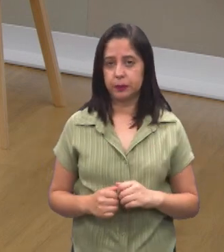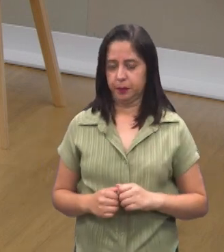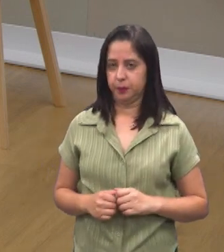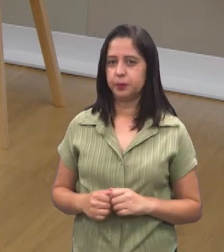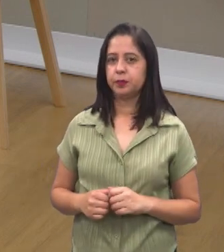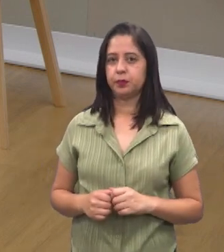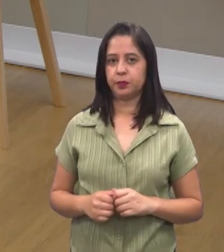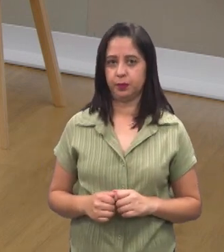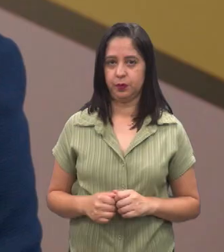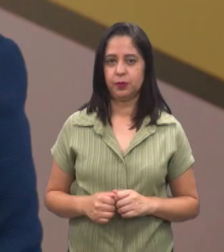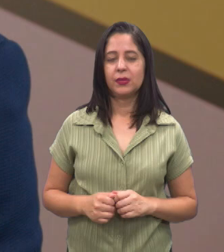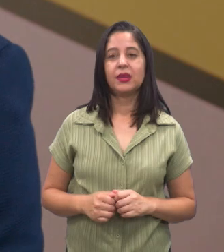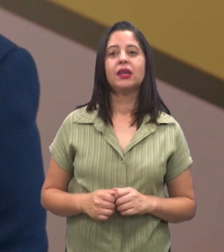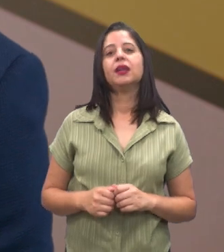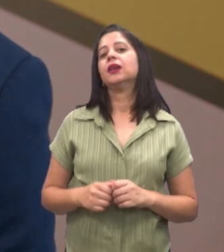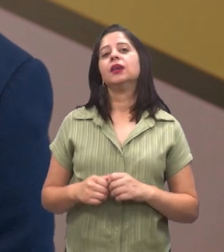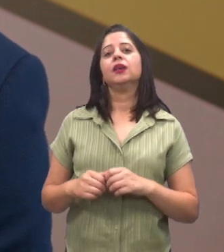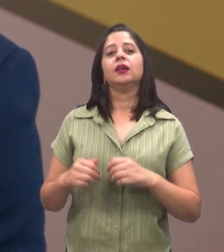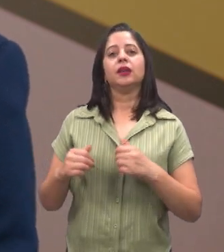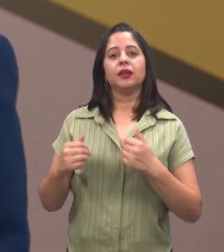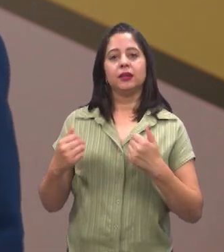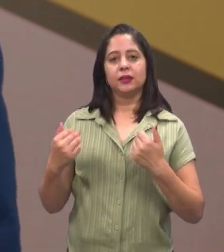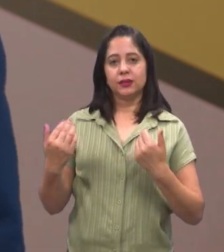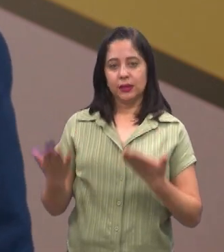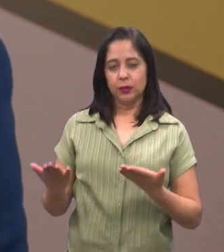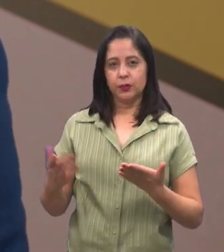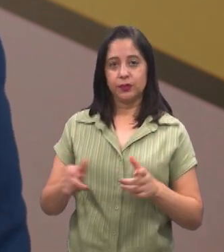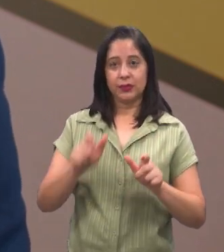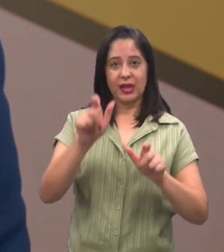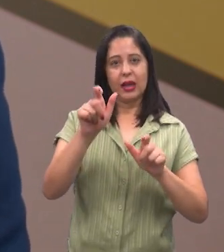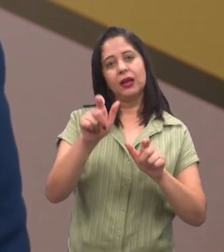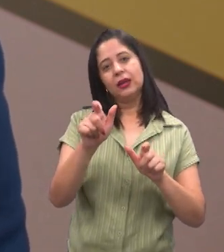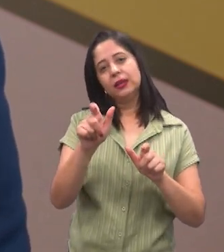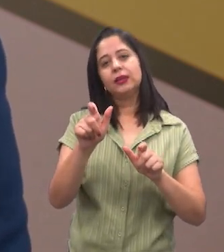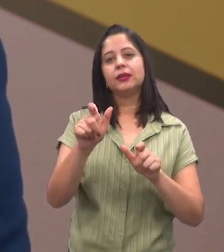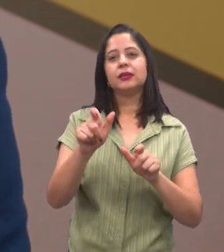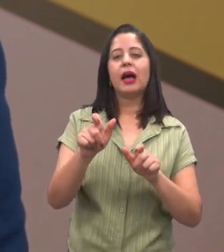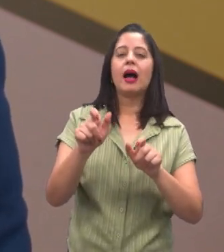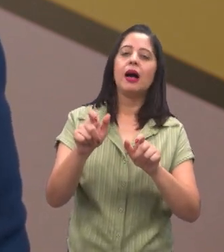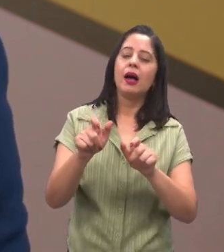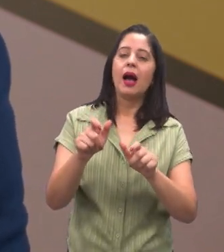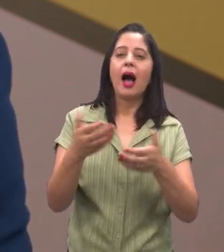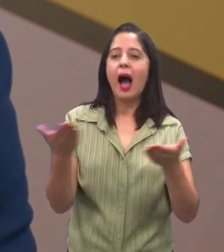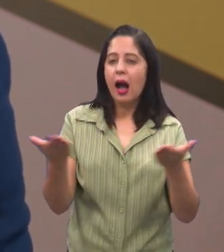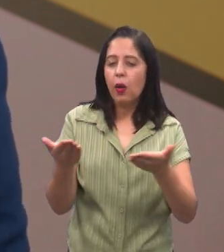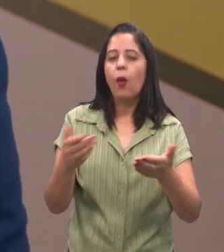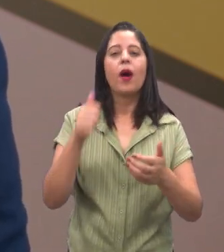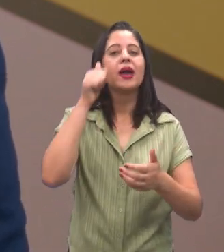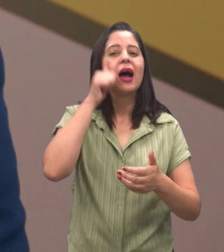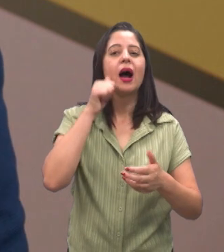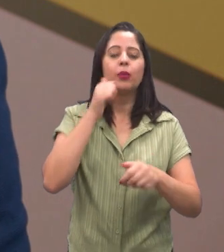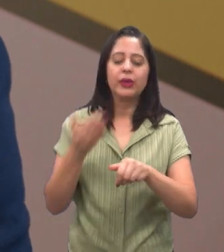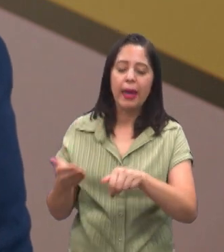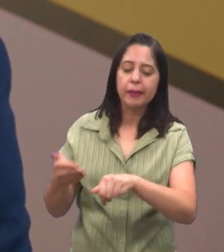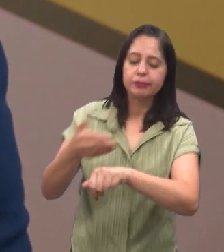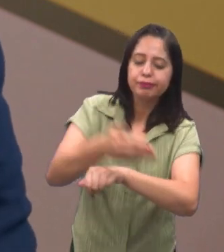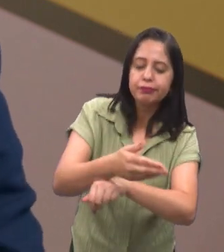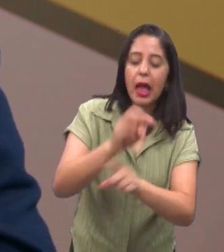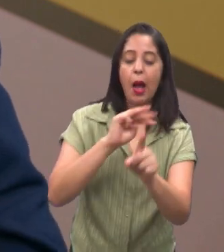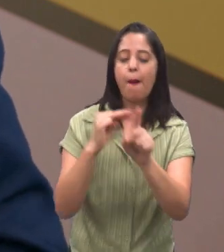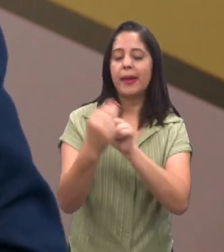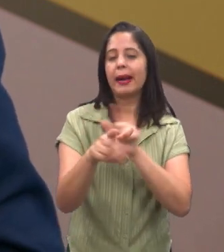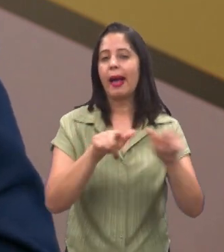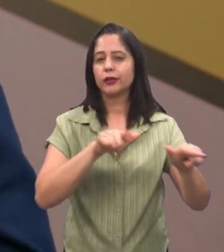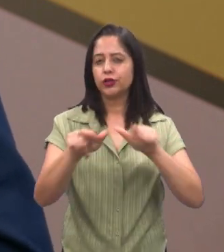Na verdade, o que ocorre é que, com a transição epidemiológica do mercado de trabalho e do papel da mulher na sociedade,